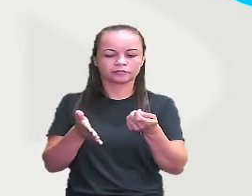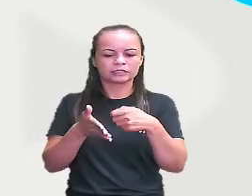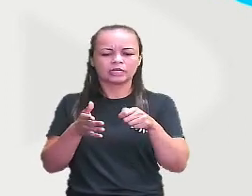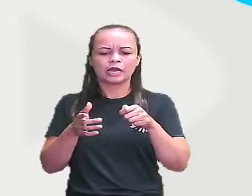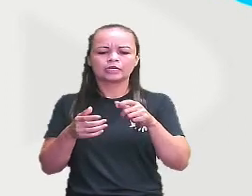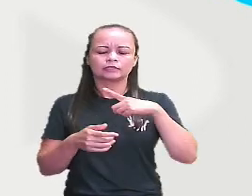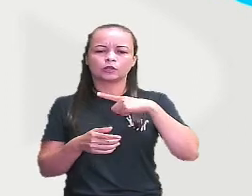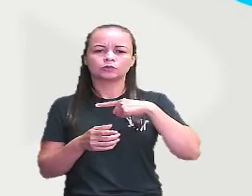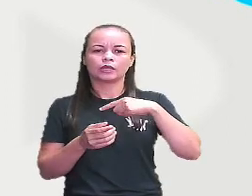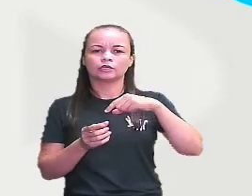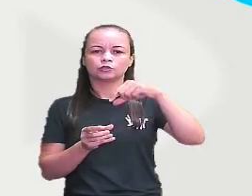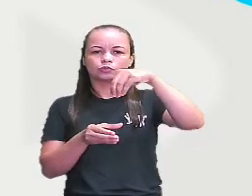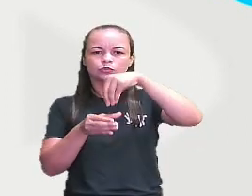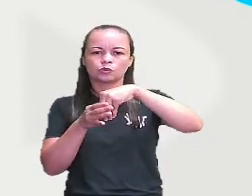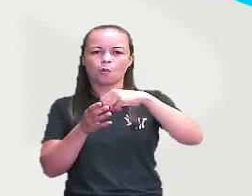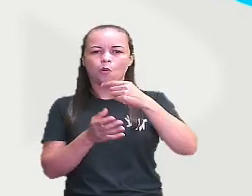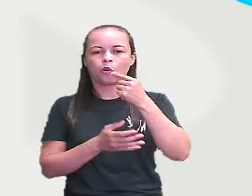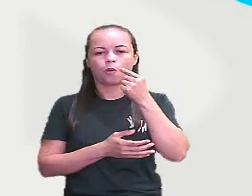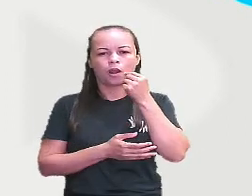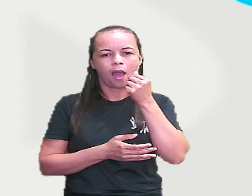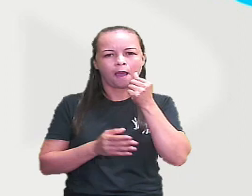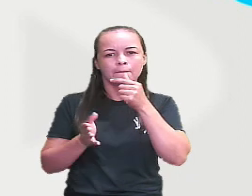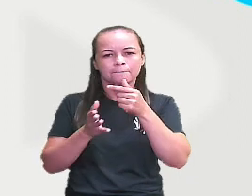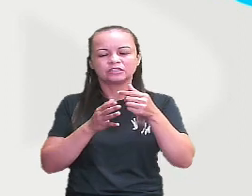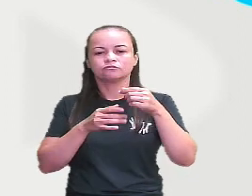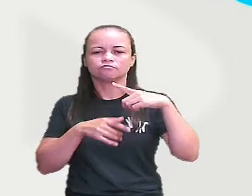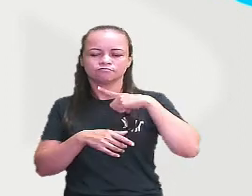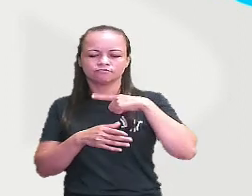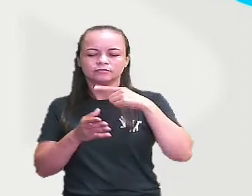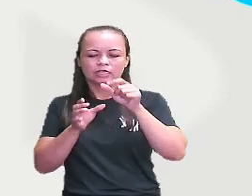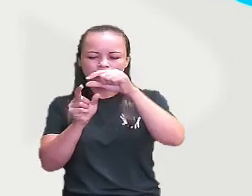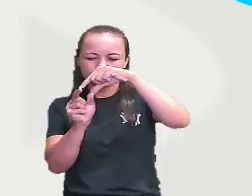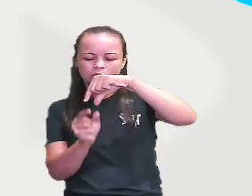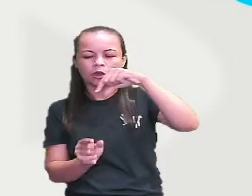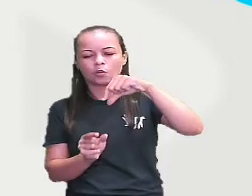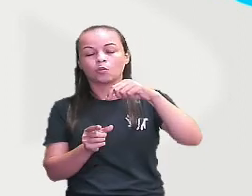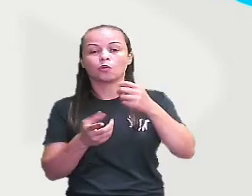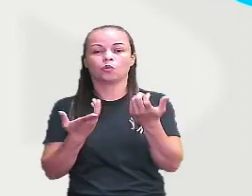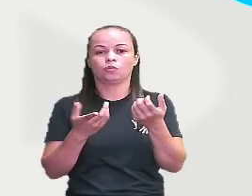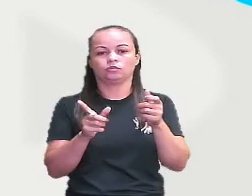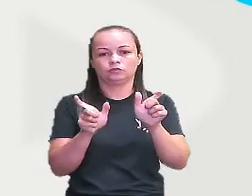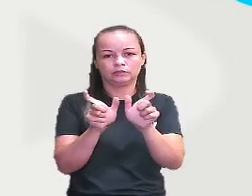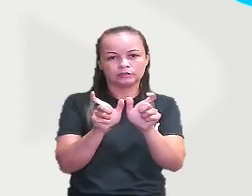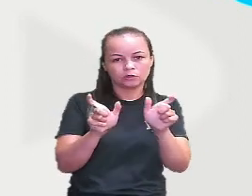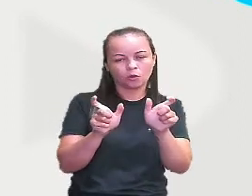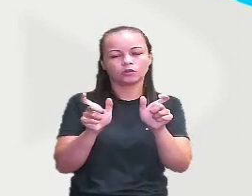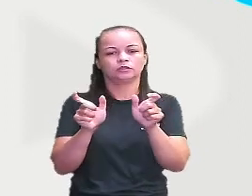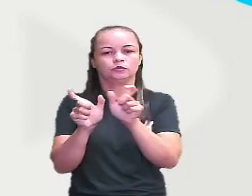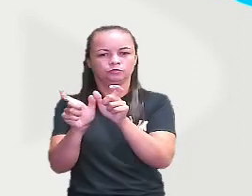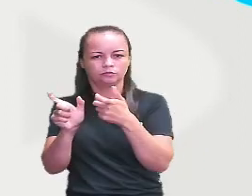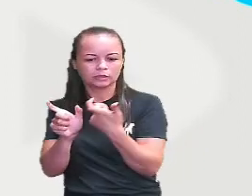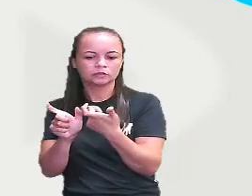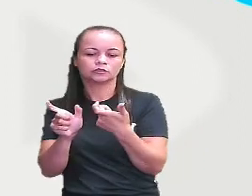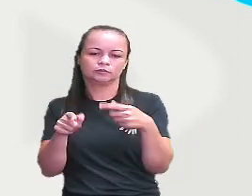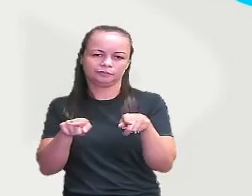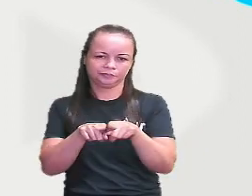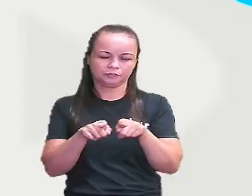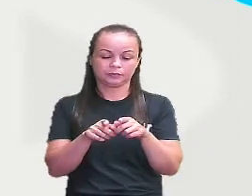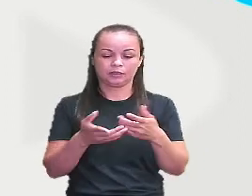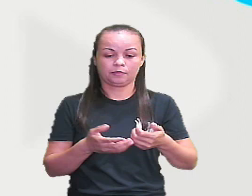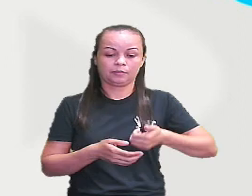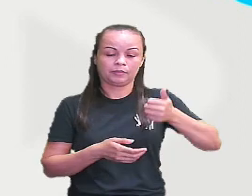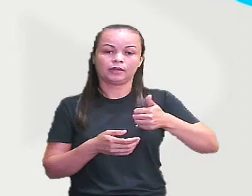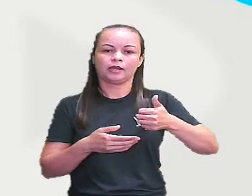e vamos dizer o sinônimo para ela e o antônimo também. Então, a primeira palavra é